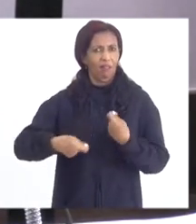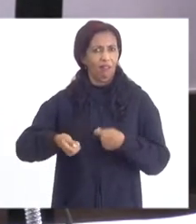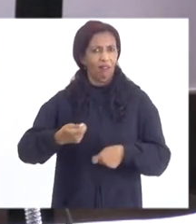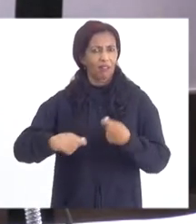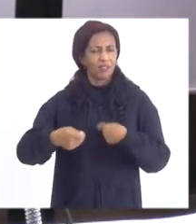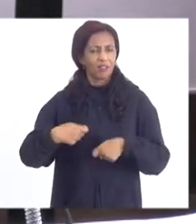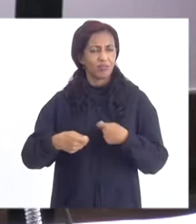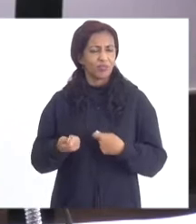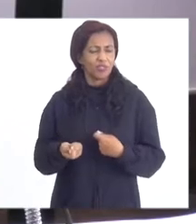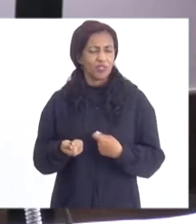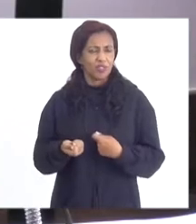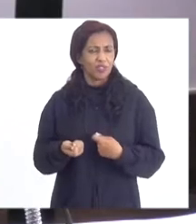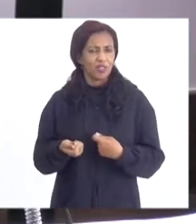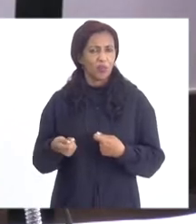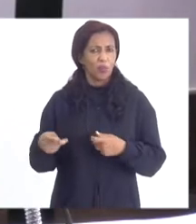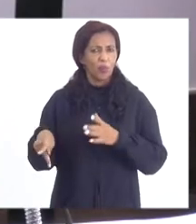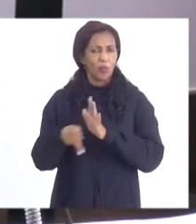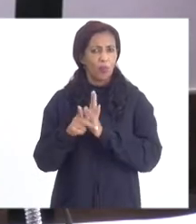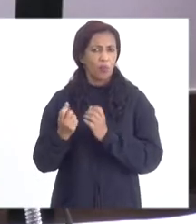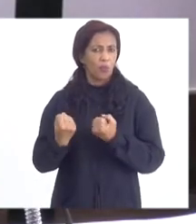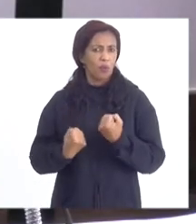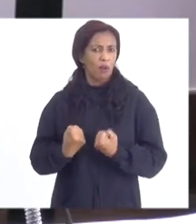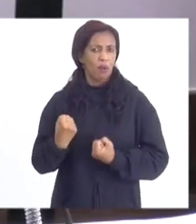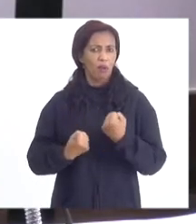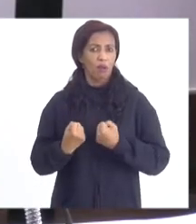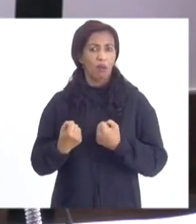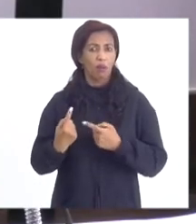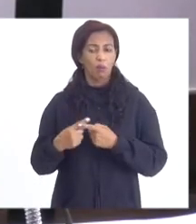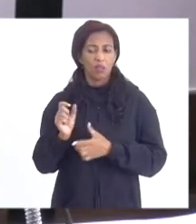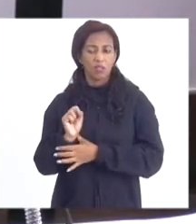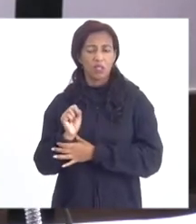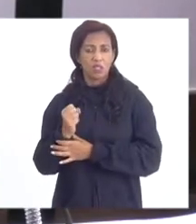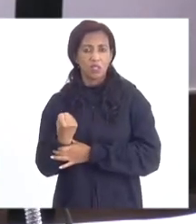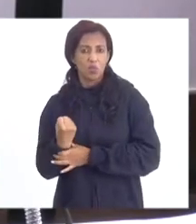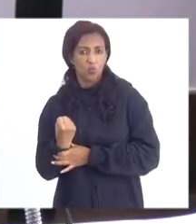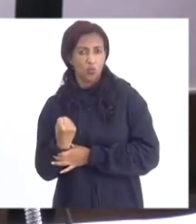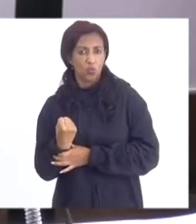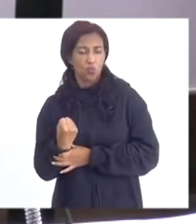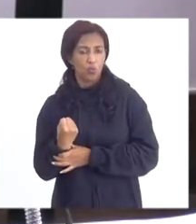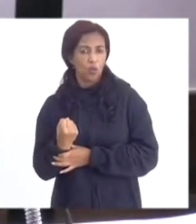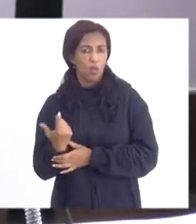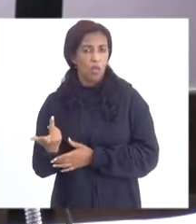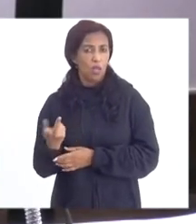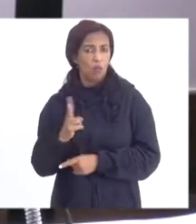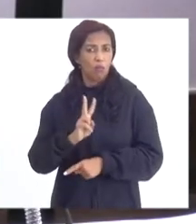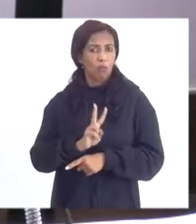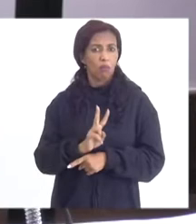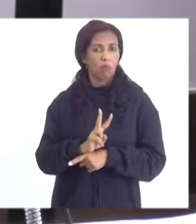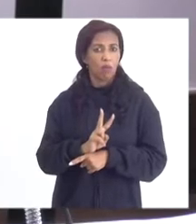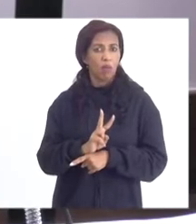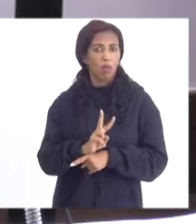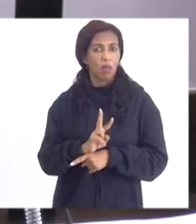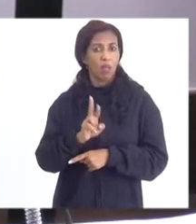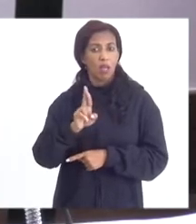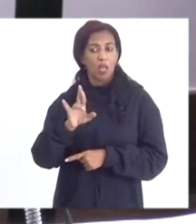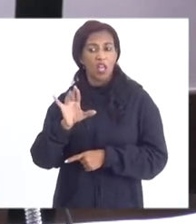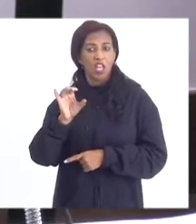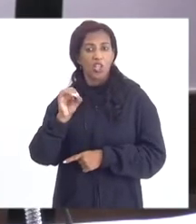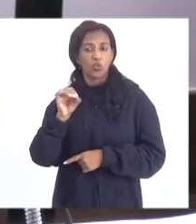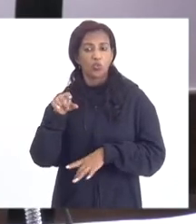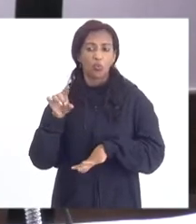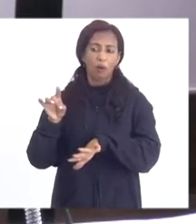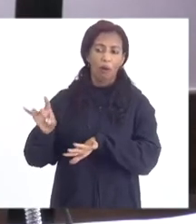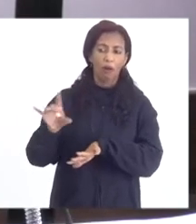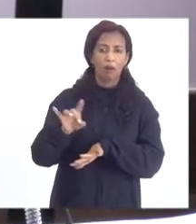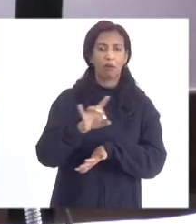administrando o veículo. Porque esse tipo de seguro seria para cobrir, né, o risco individual de cada um.